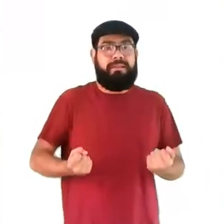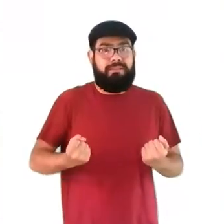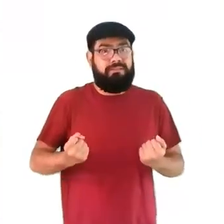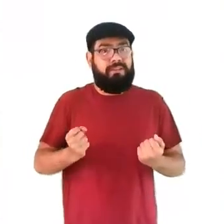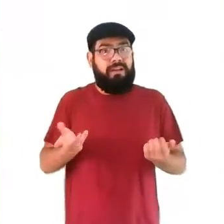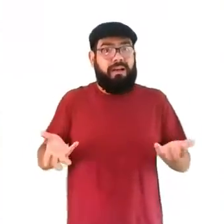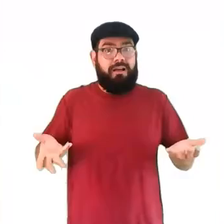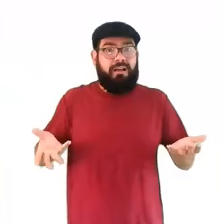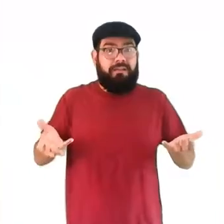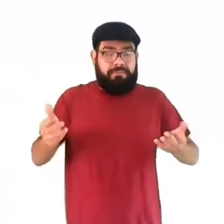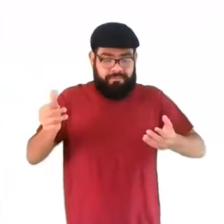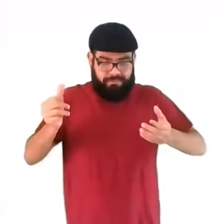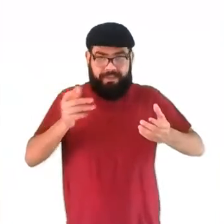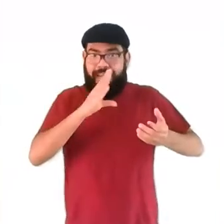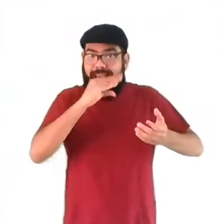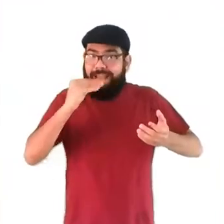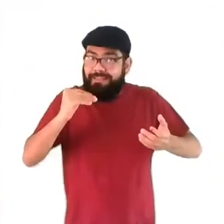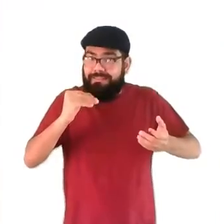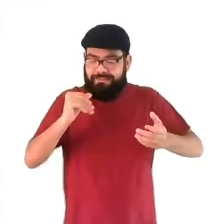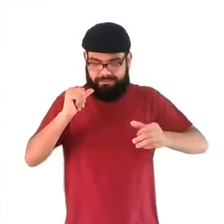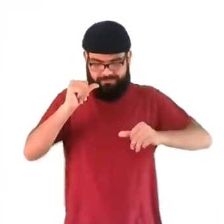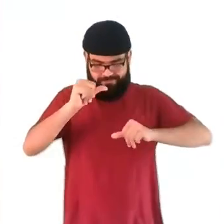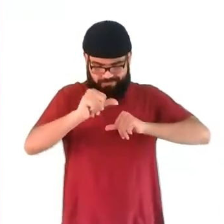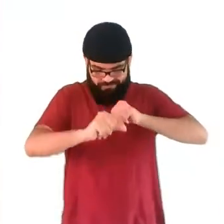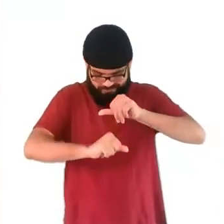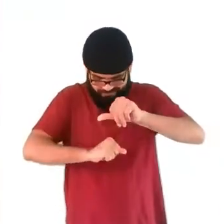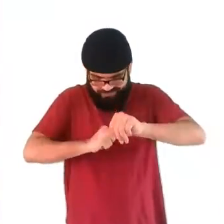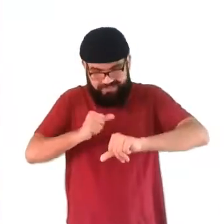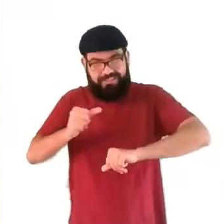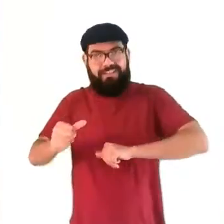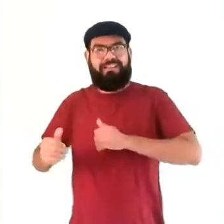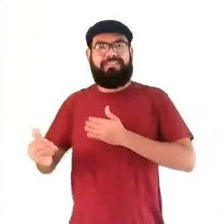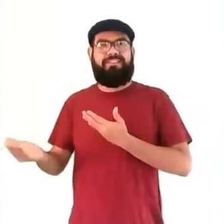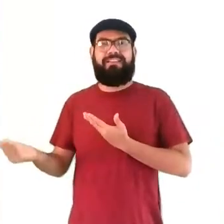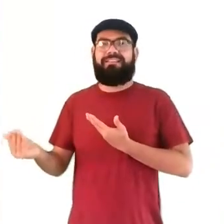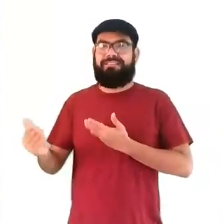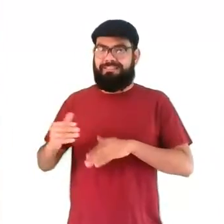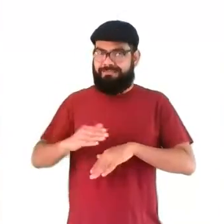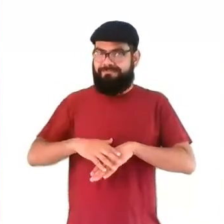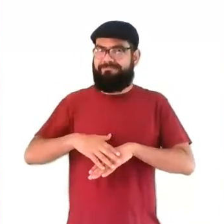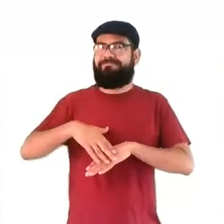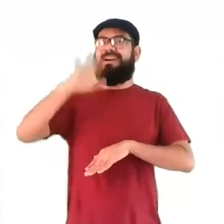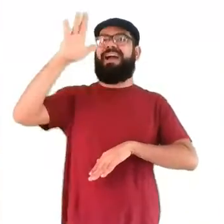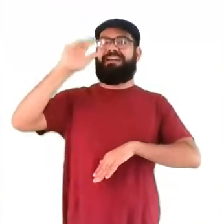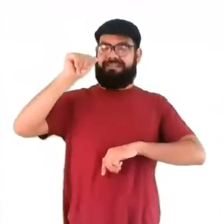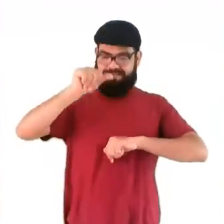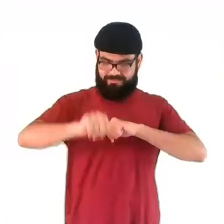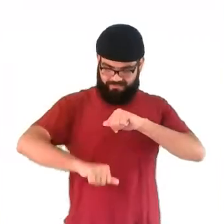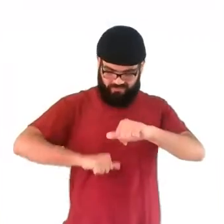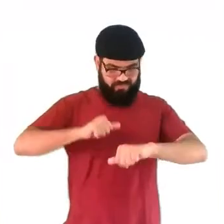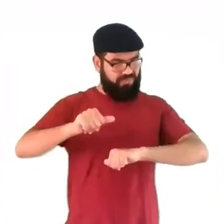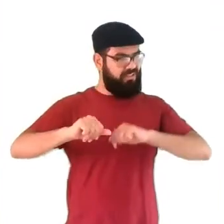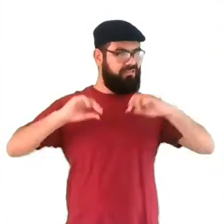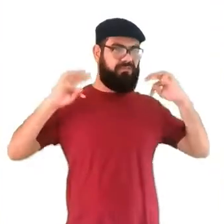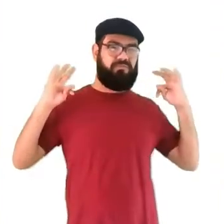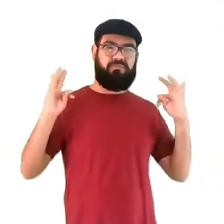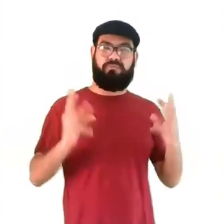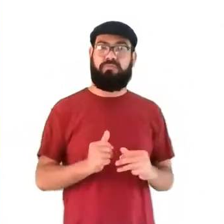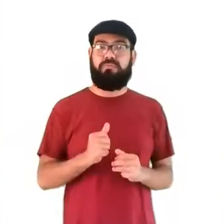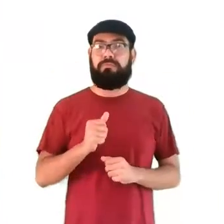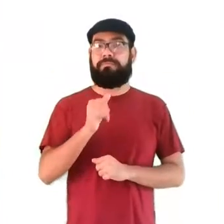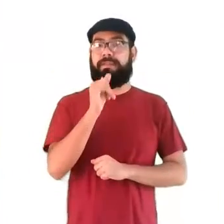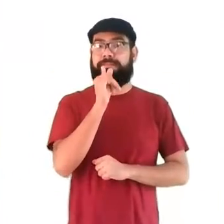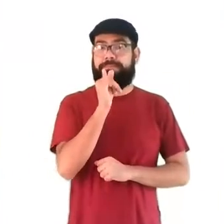questão física, tá? Então, o nosso físico todo vai mudar. As meninas, elas vão